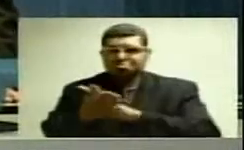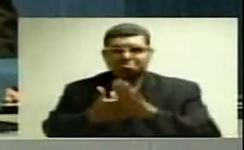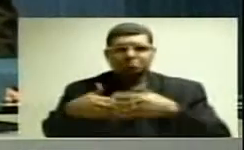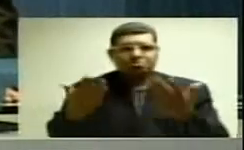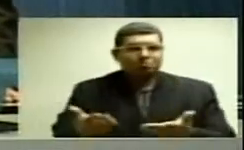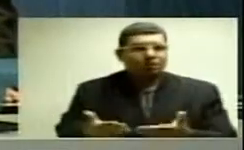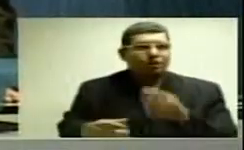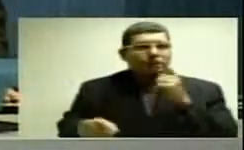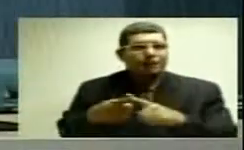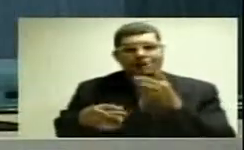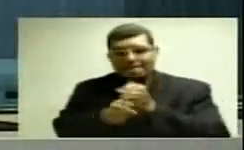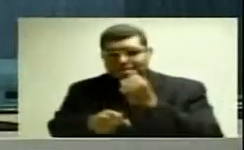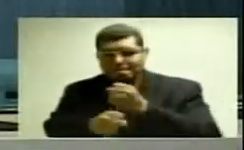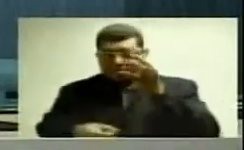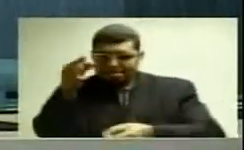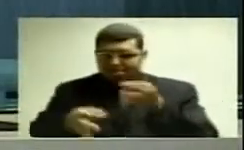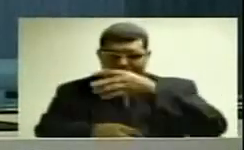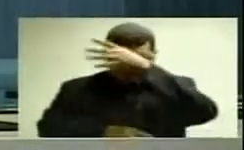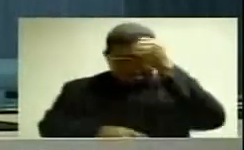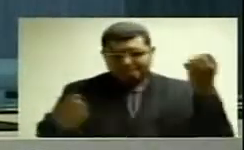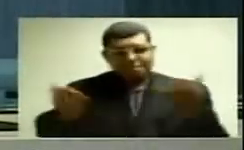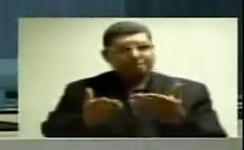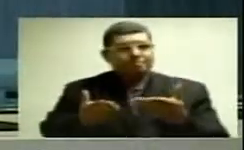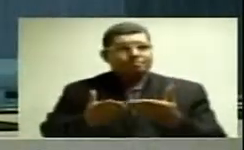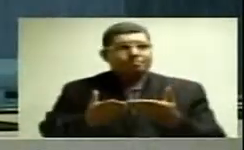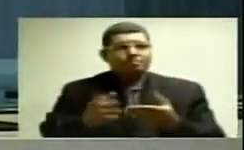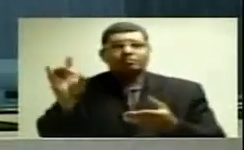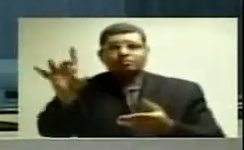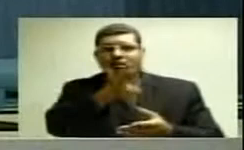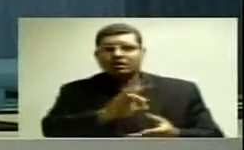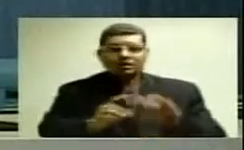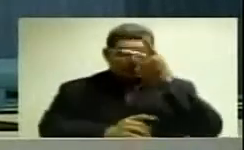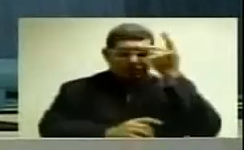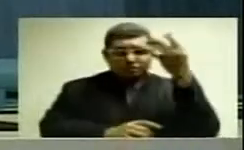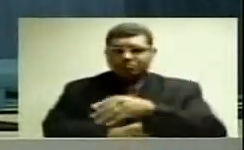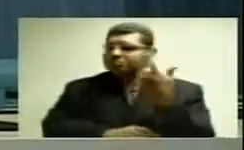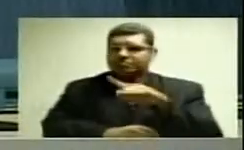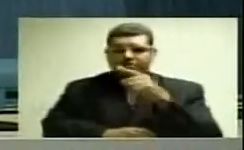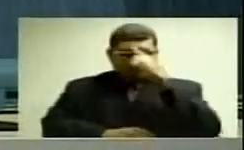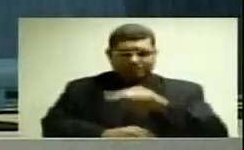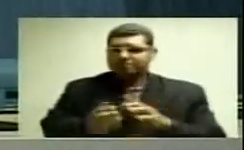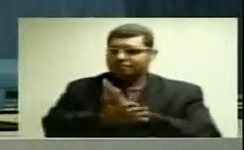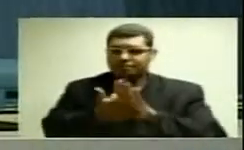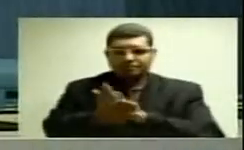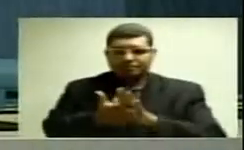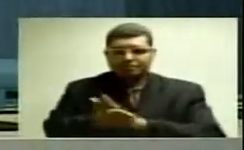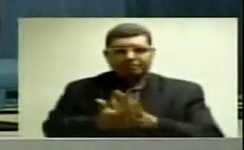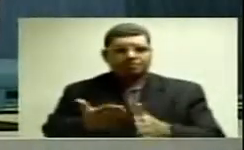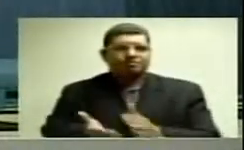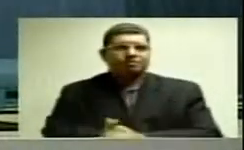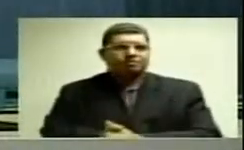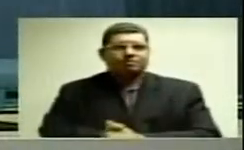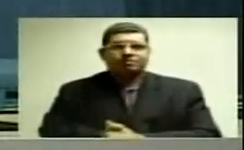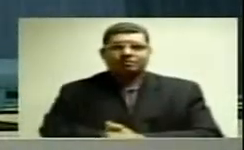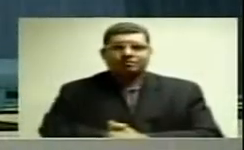Ricardo. O Tribunal de Justiça do Amazonas, cada desembargador não julga 2 processos por